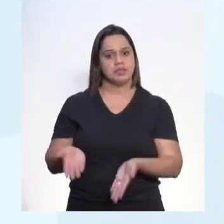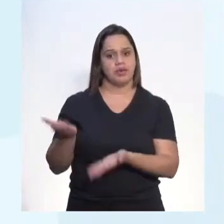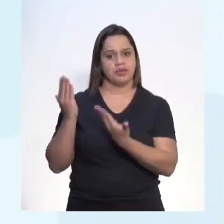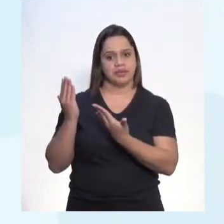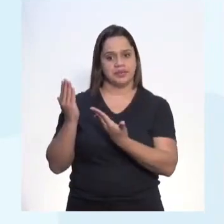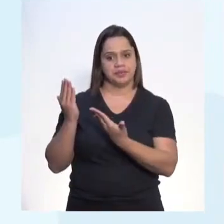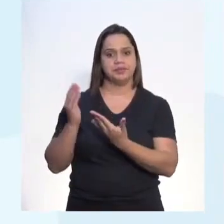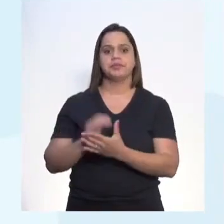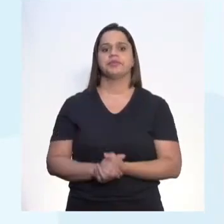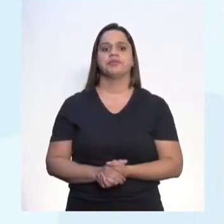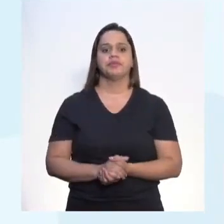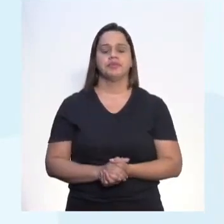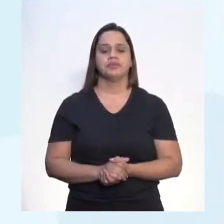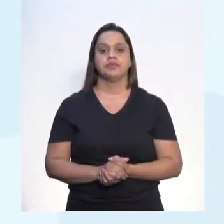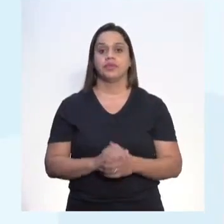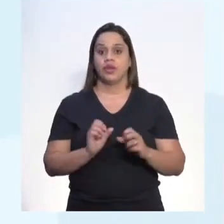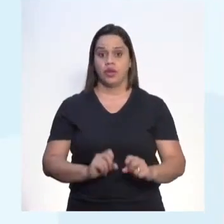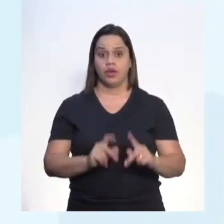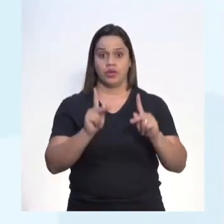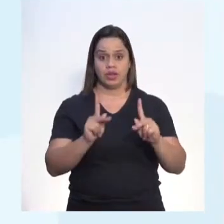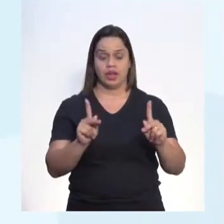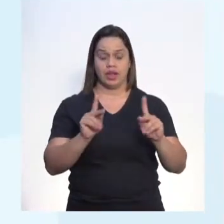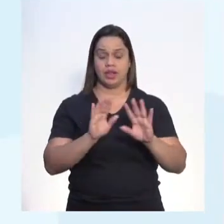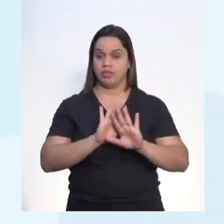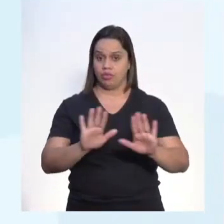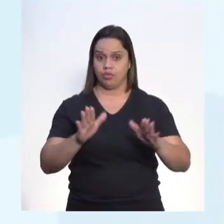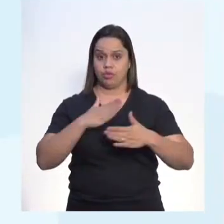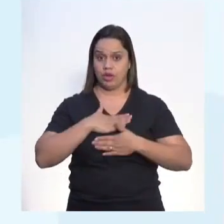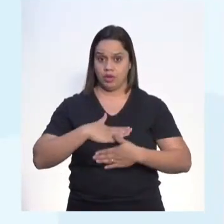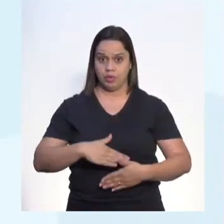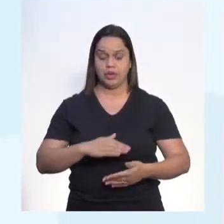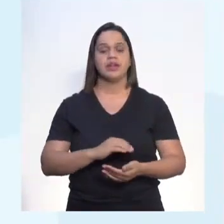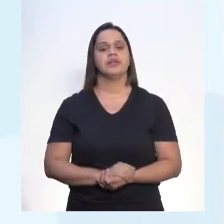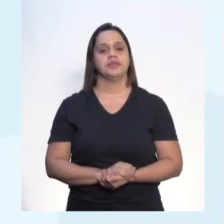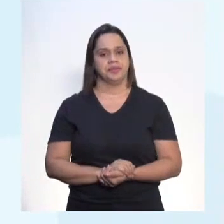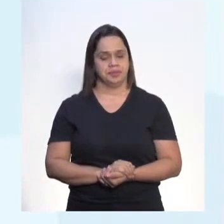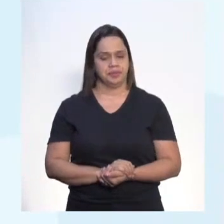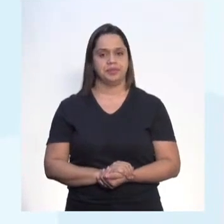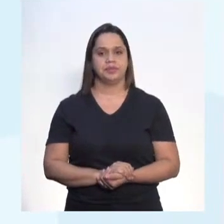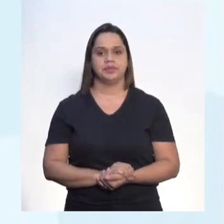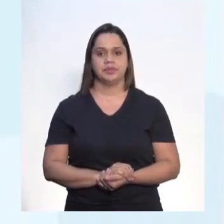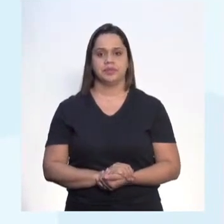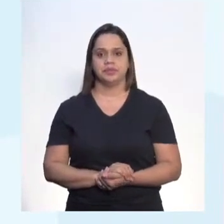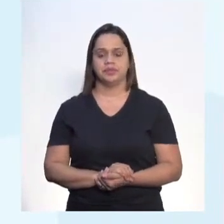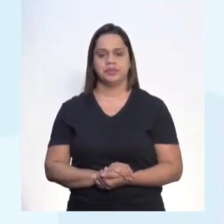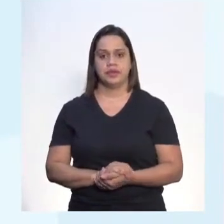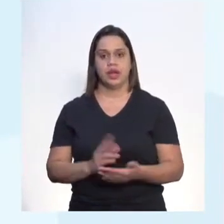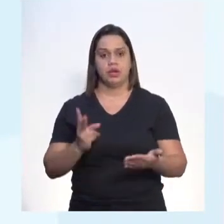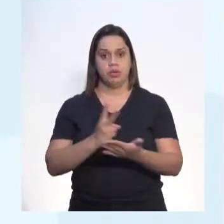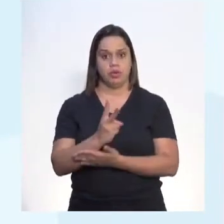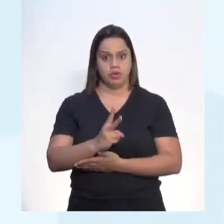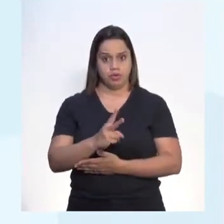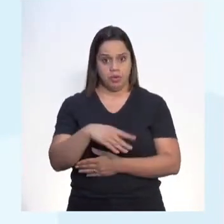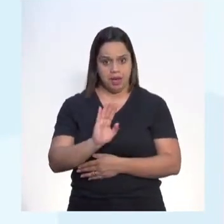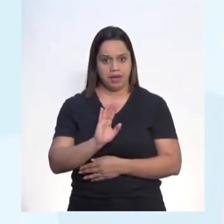vocês. Tudo bem? Tudo tranquilo até aqui? Vamos continuar mais um